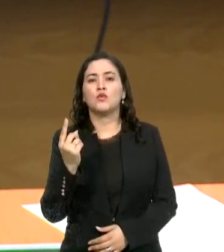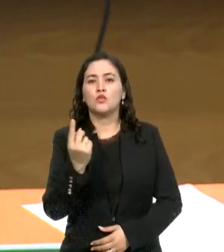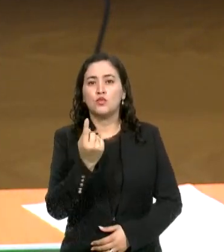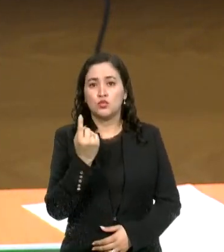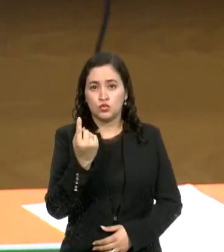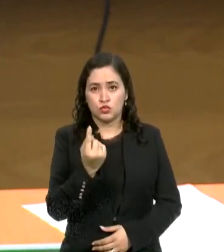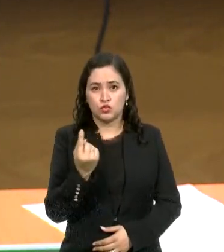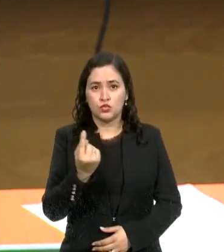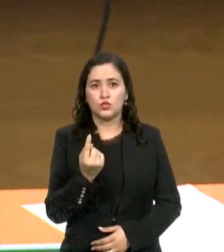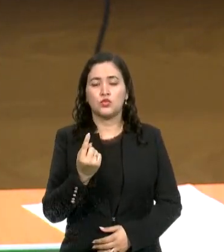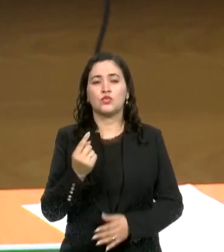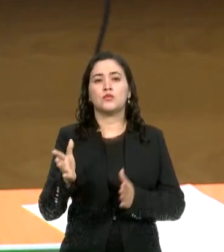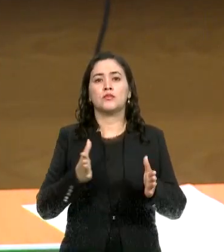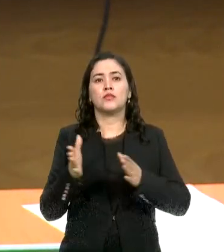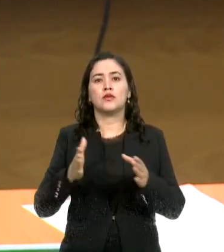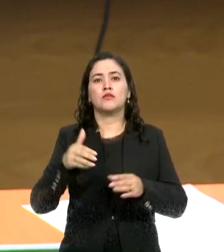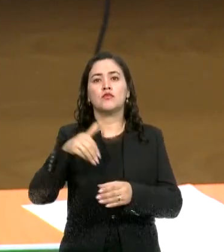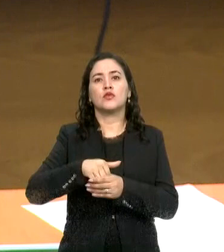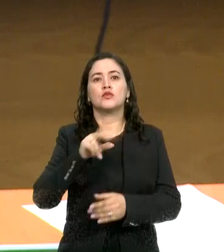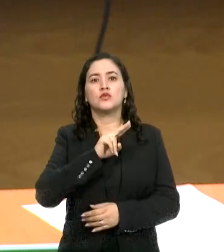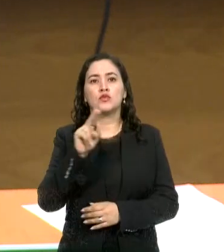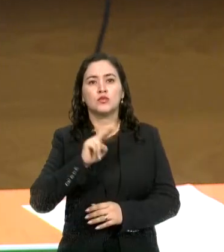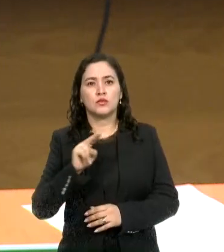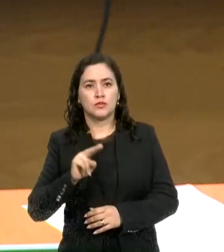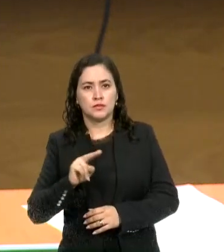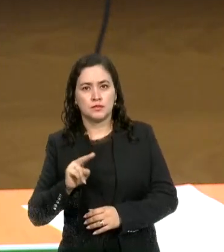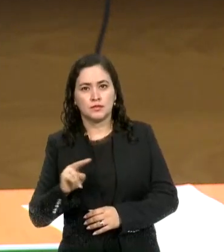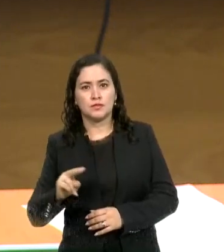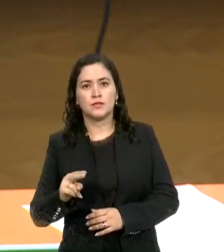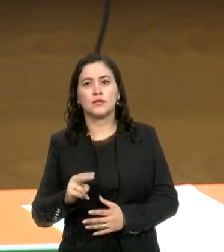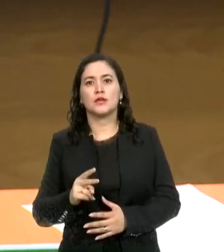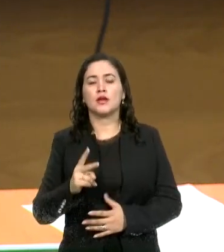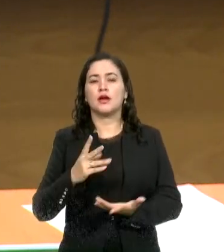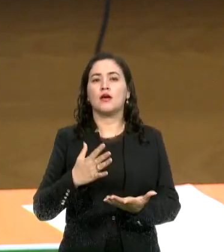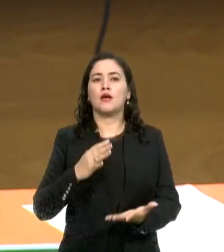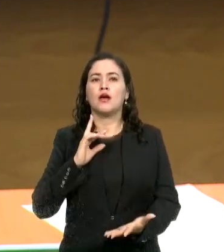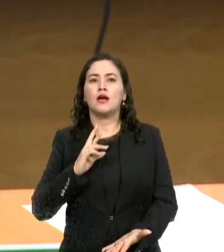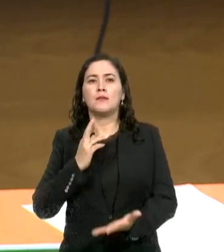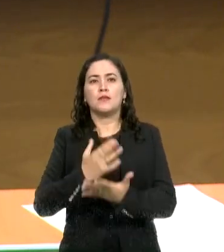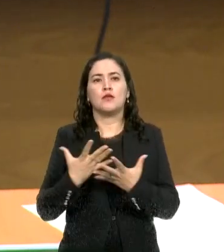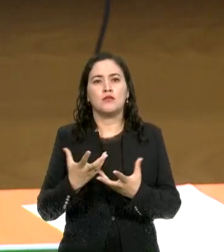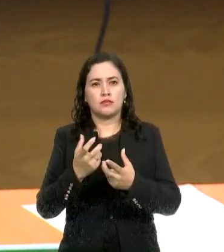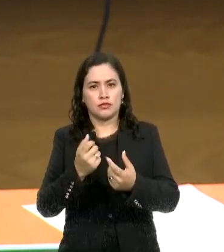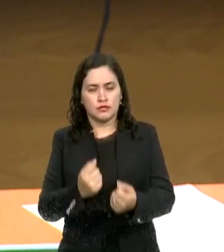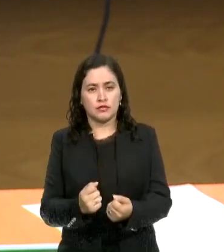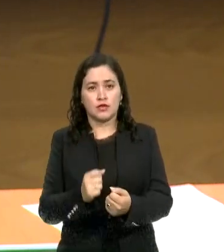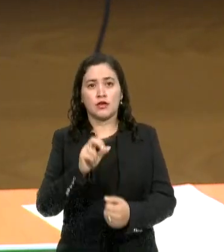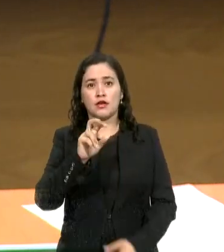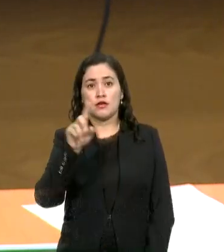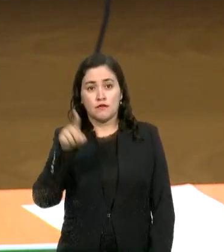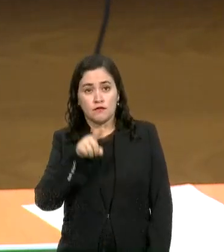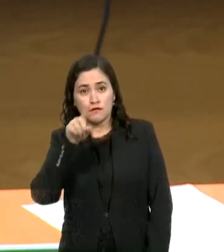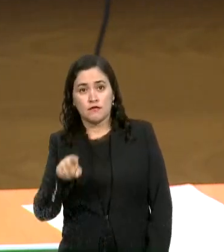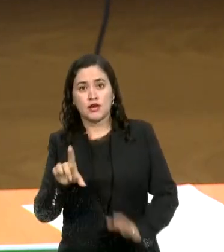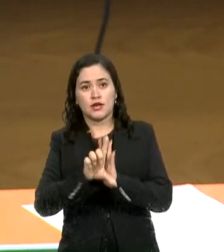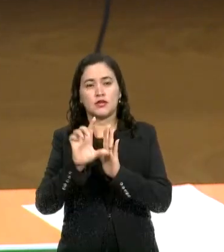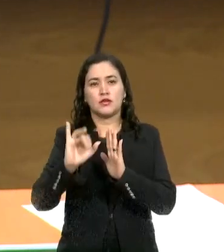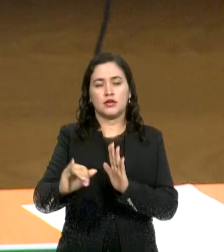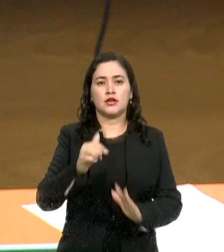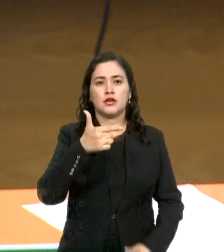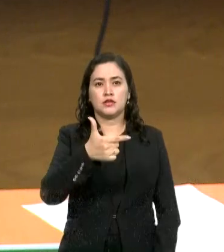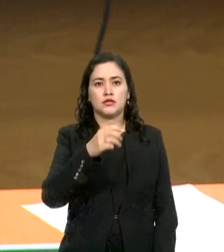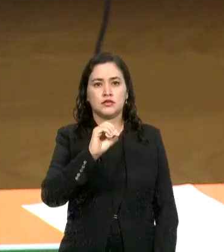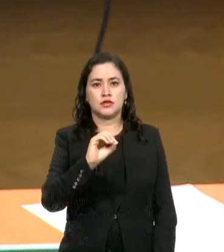e Cidadania pela rejeição do veto. Este foi rejeitado por 24 votos sim e 11 votos não. Conforme a votação